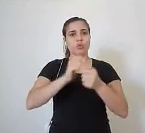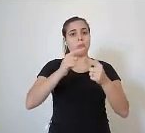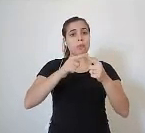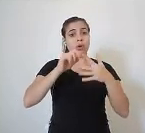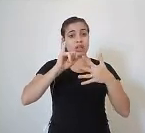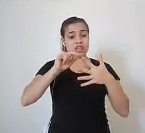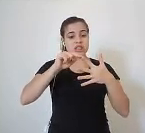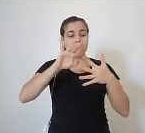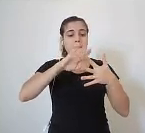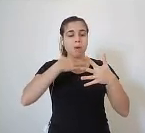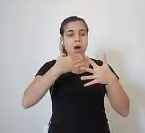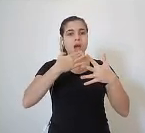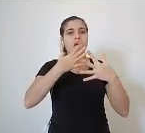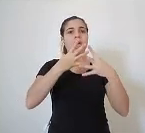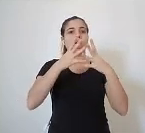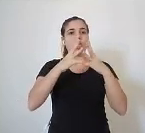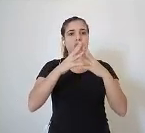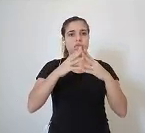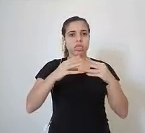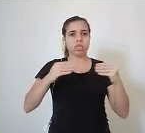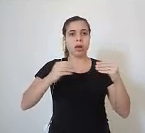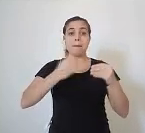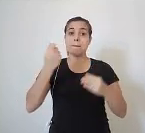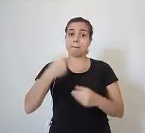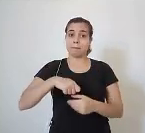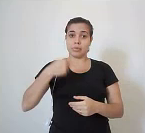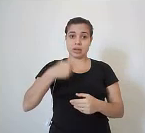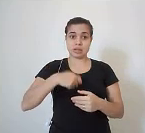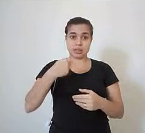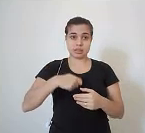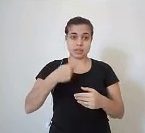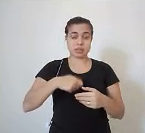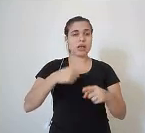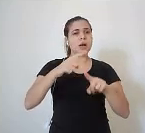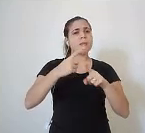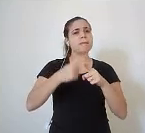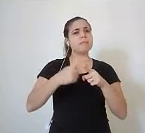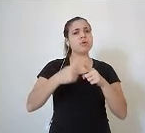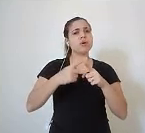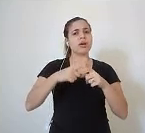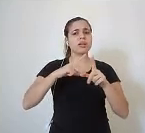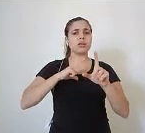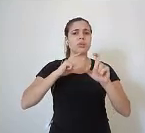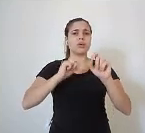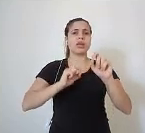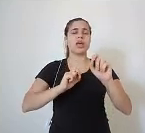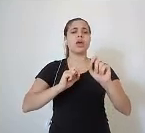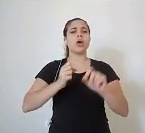presencial. E é isso. Fiquem bem e tchau, tchau.